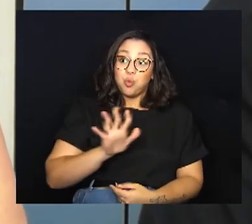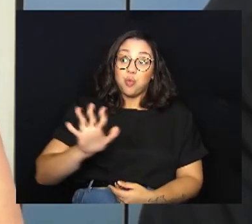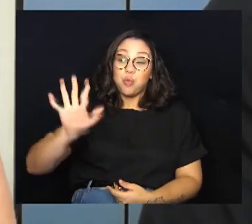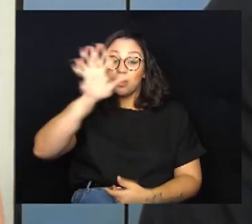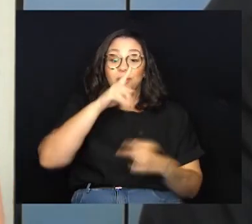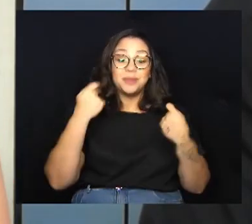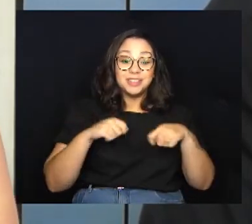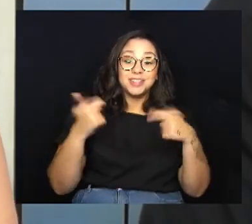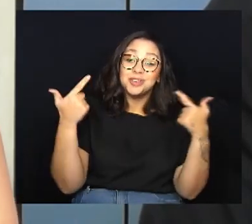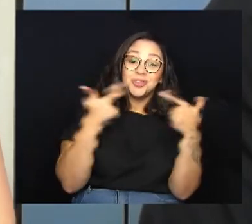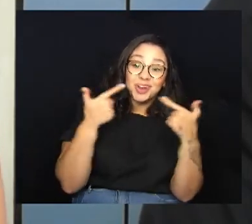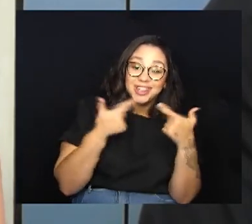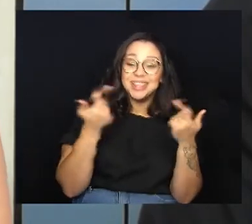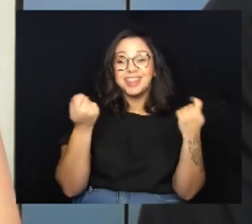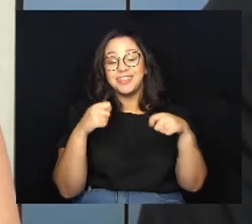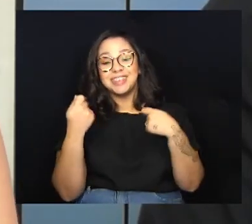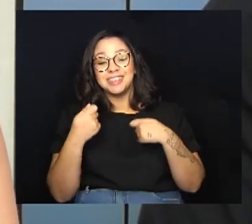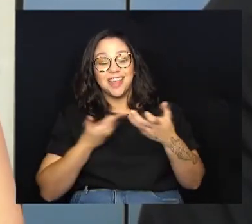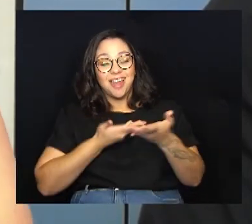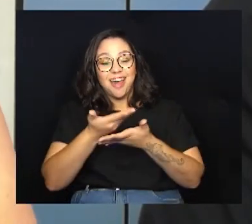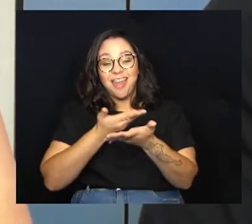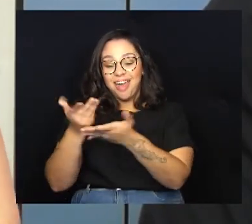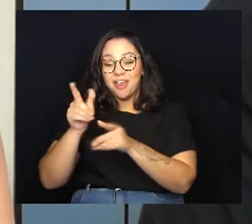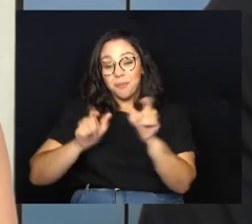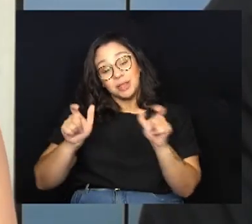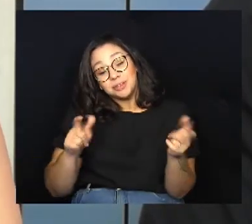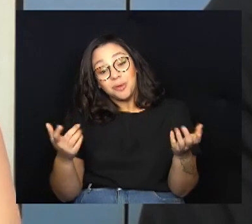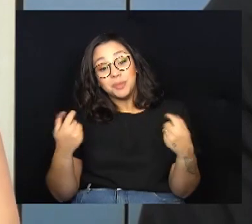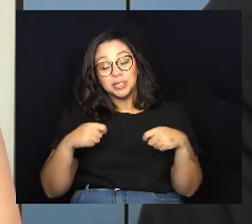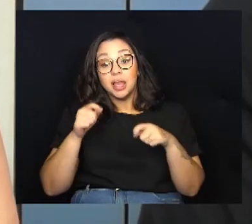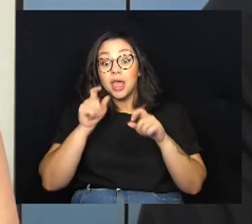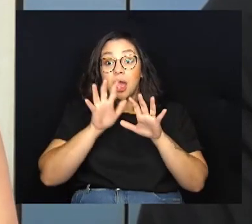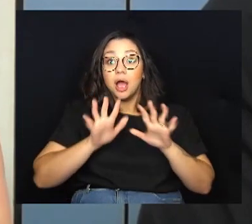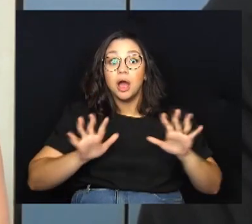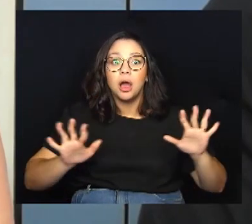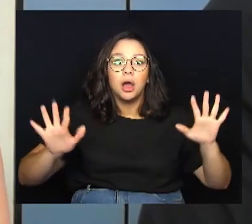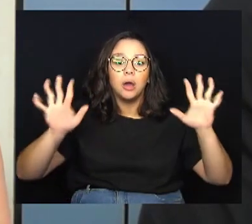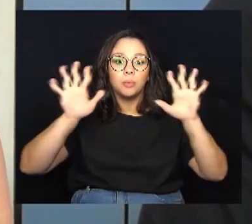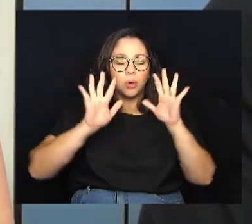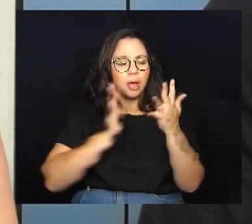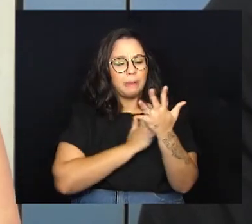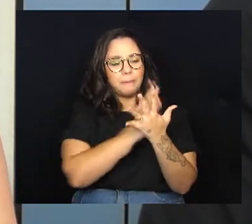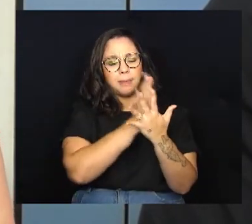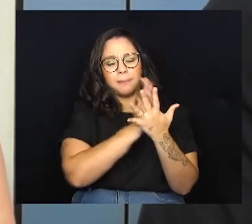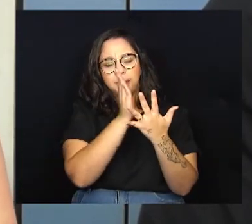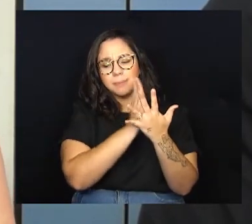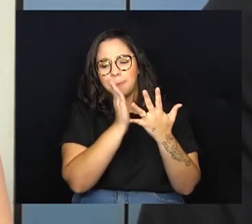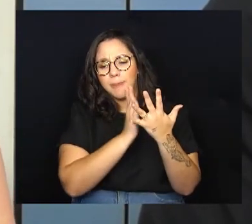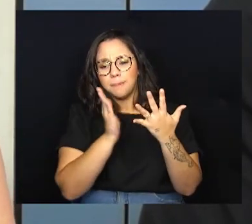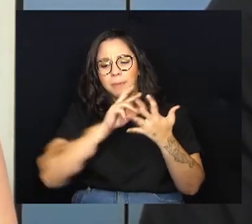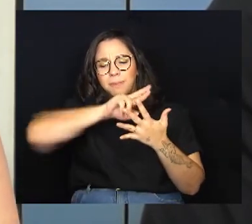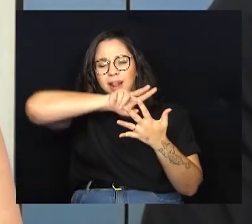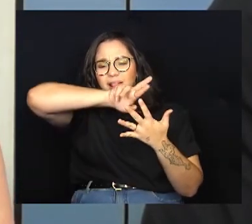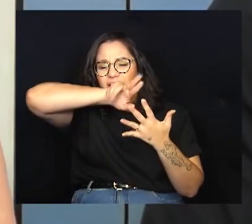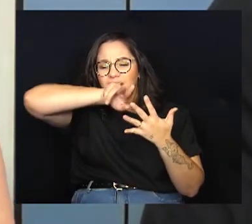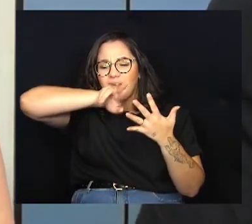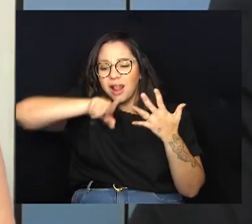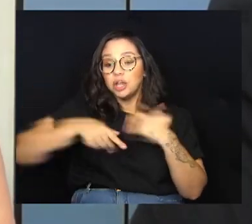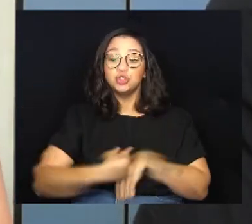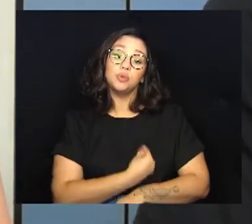existe fora do Brasil um programa que chama-se Housing First. Vamos cuidar da moradia